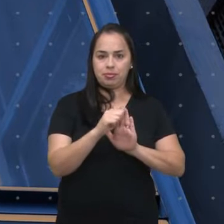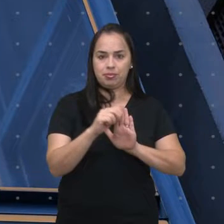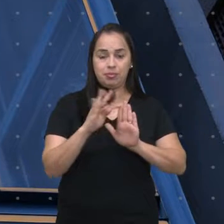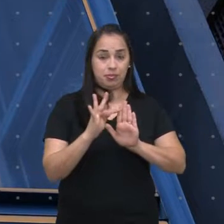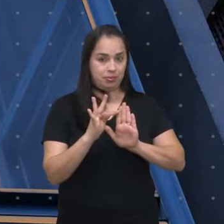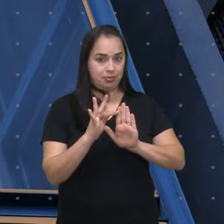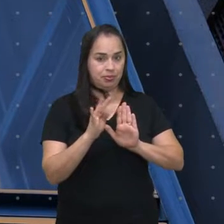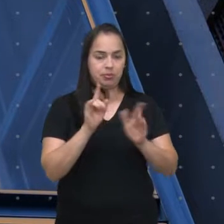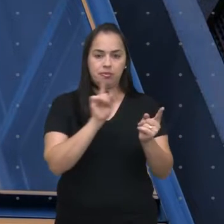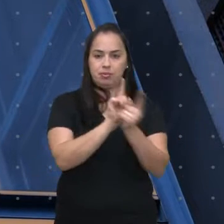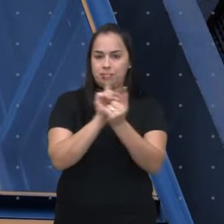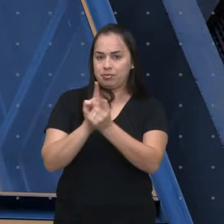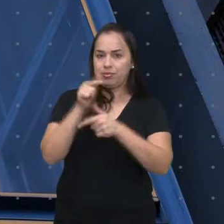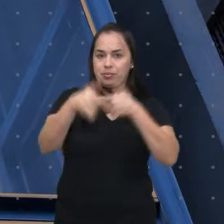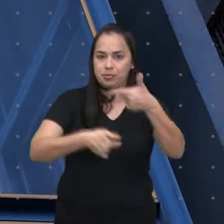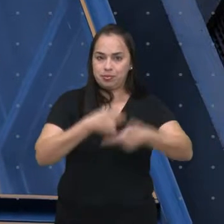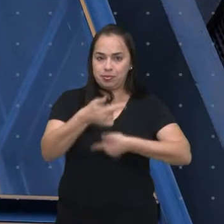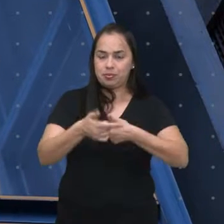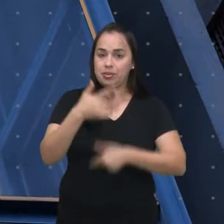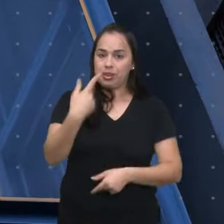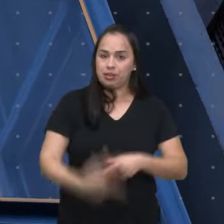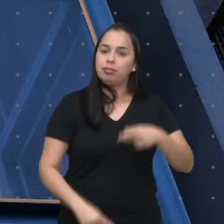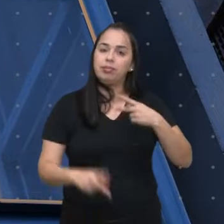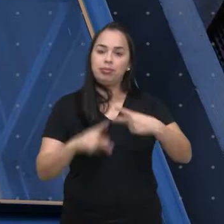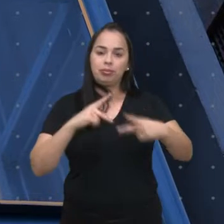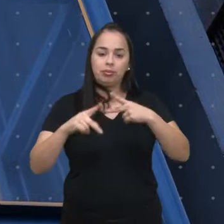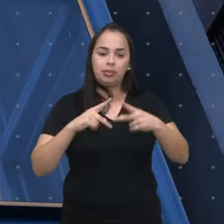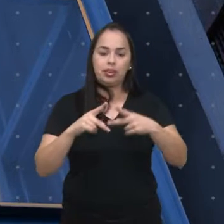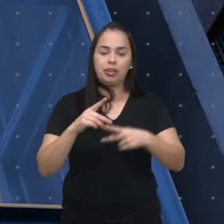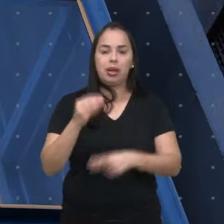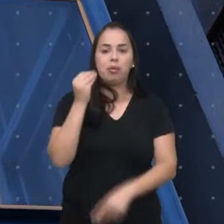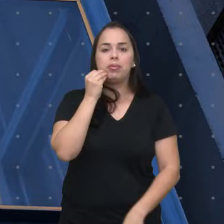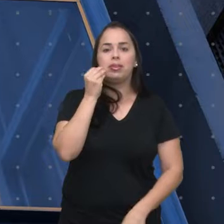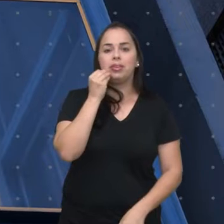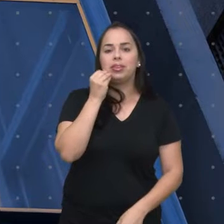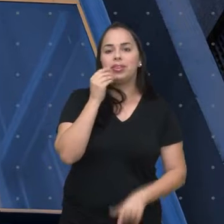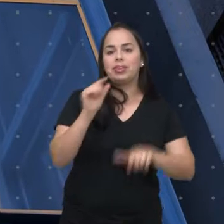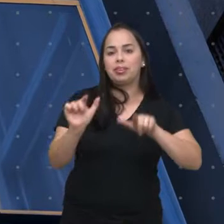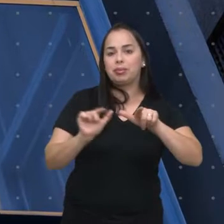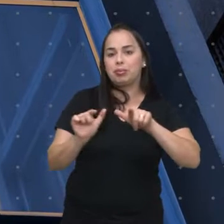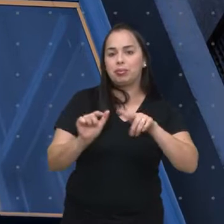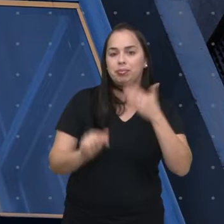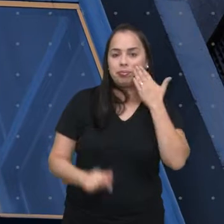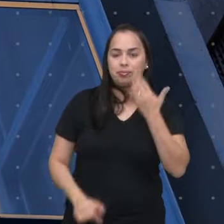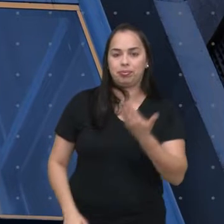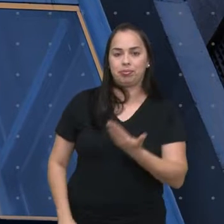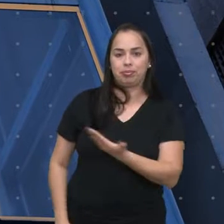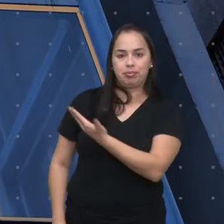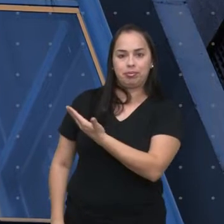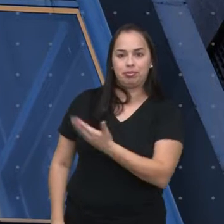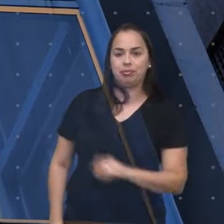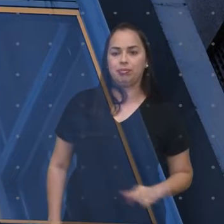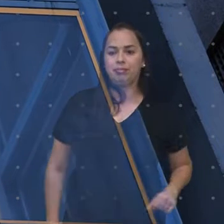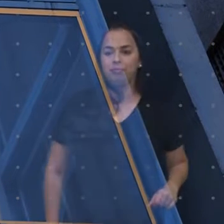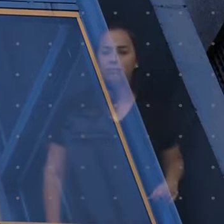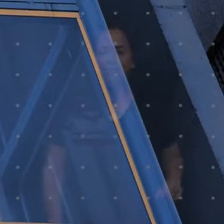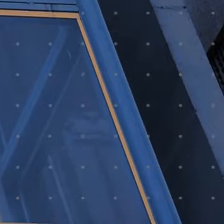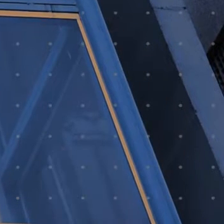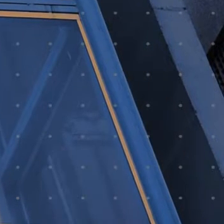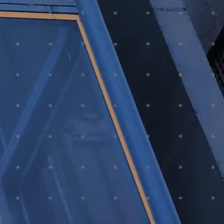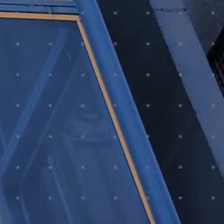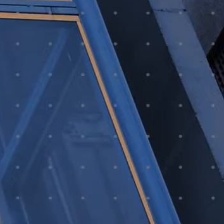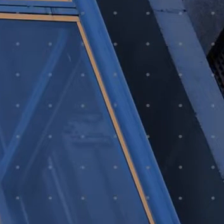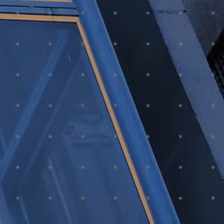e o que Pat posto de atendimento ao trabalhador de São José dos Campos tem oportunidades de emprego para administrador